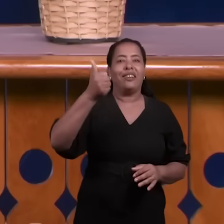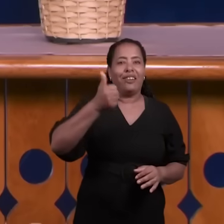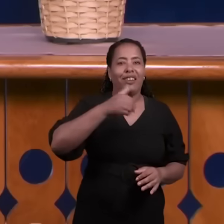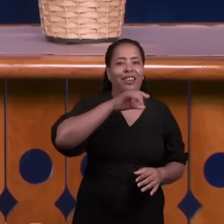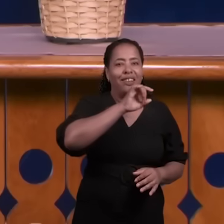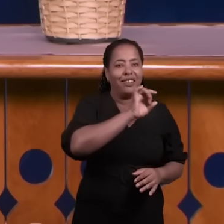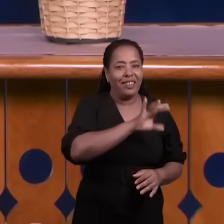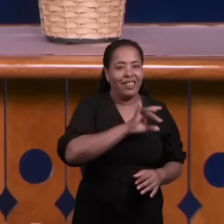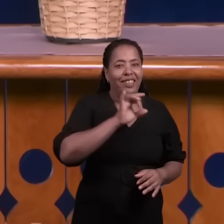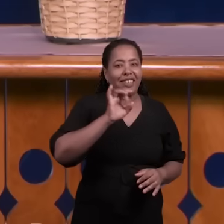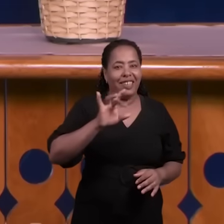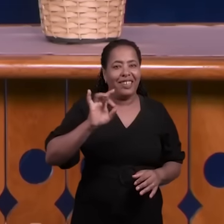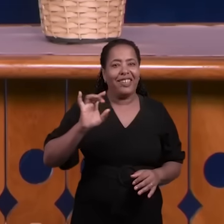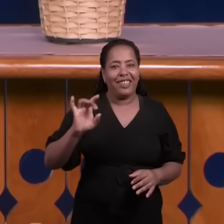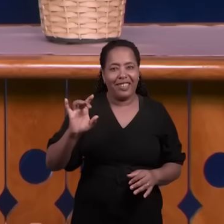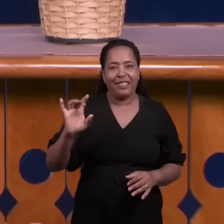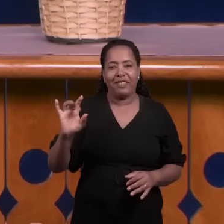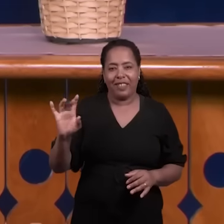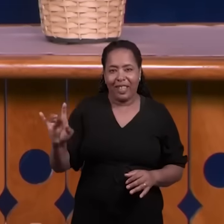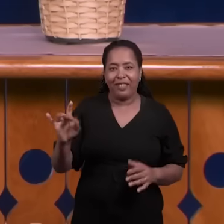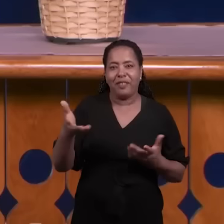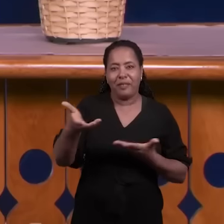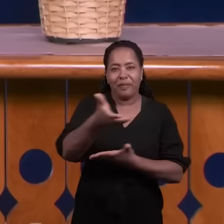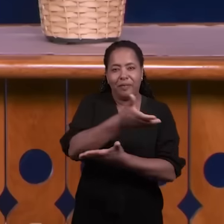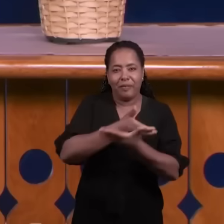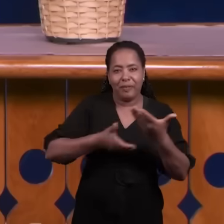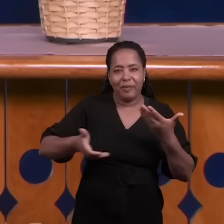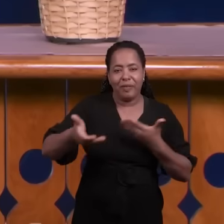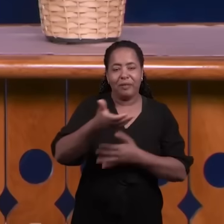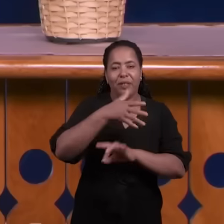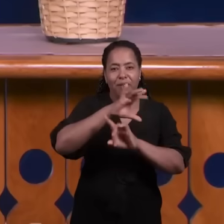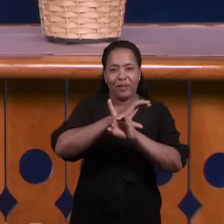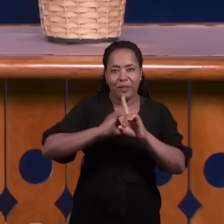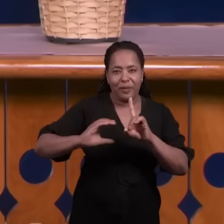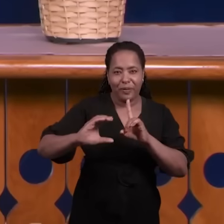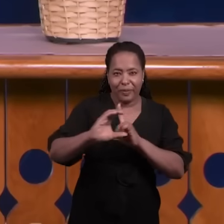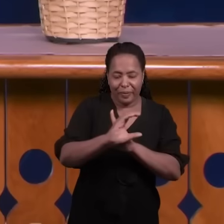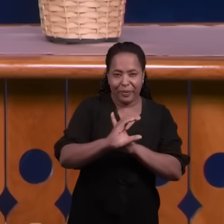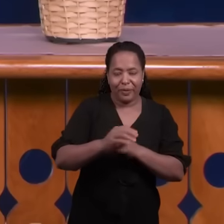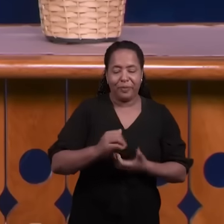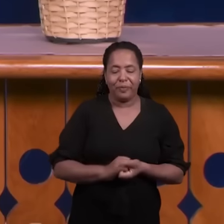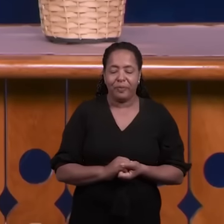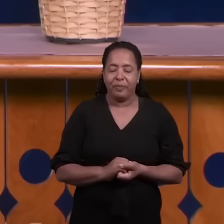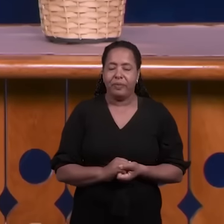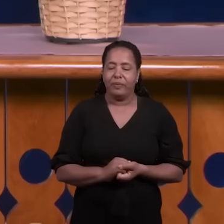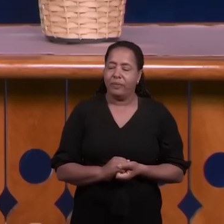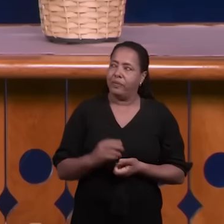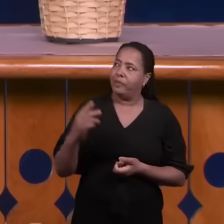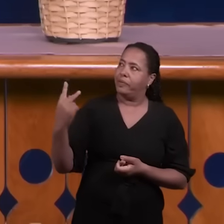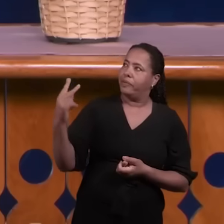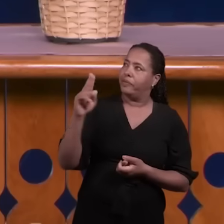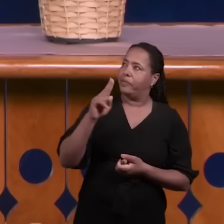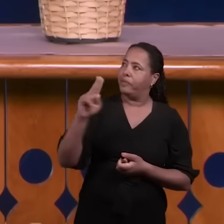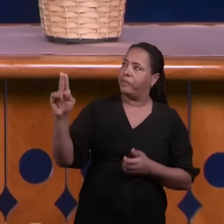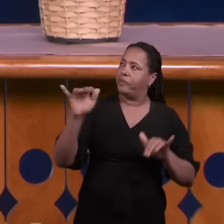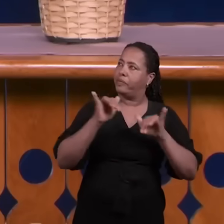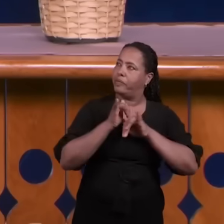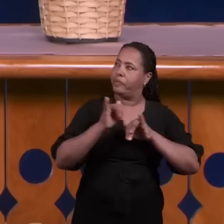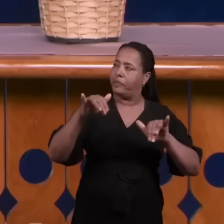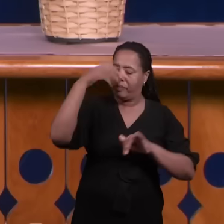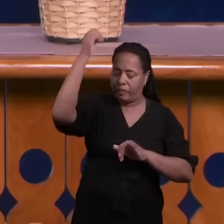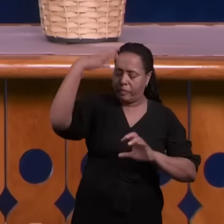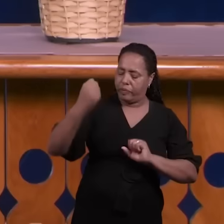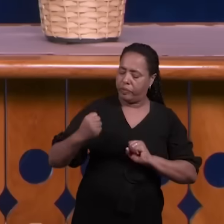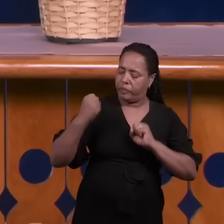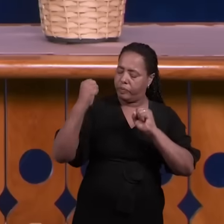melhor para cada um que participou deste culto. E em Teu nome nós dizemos